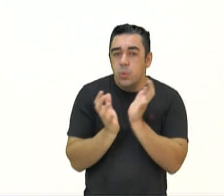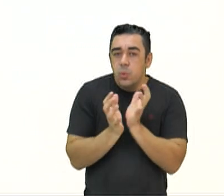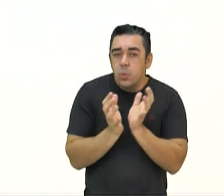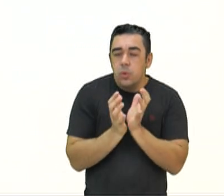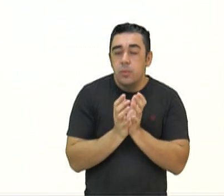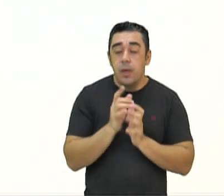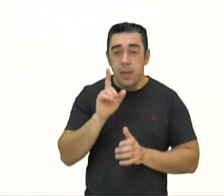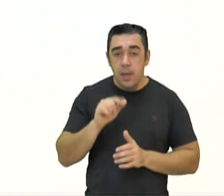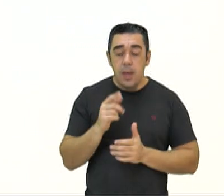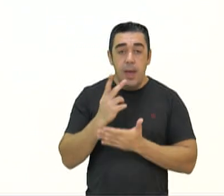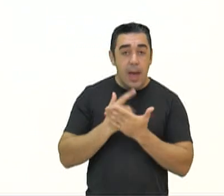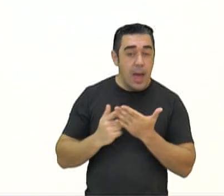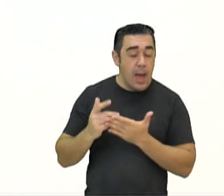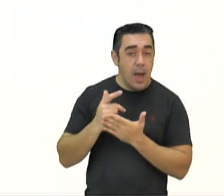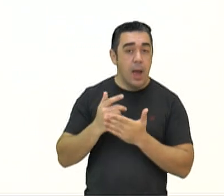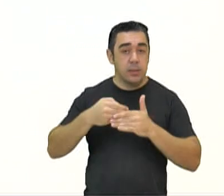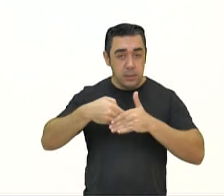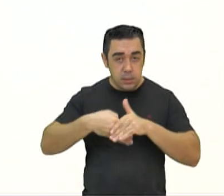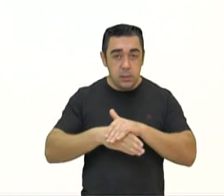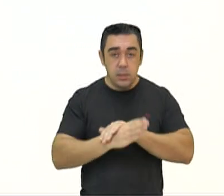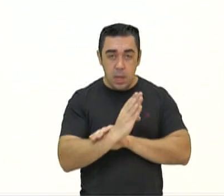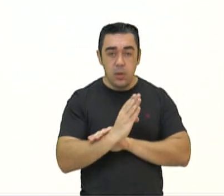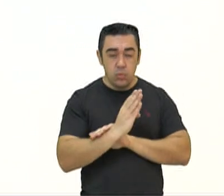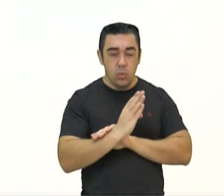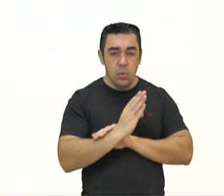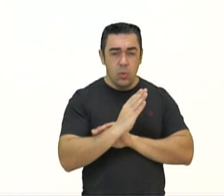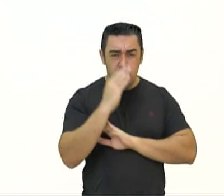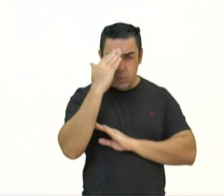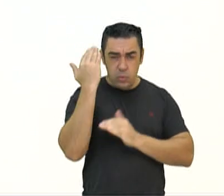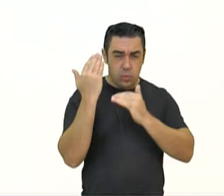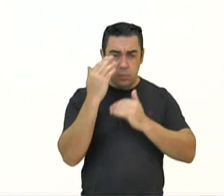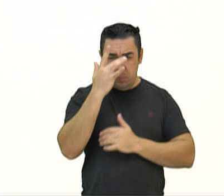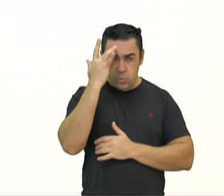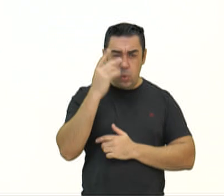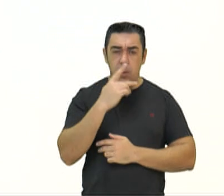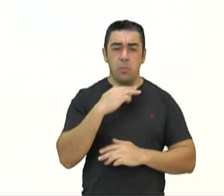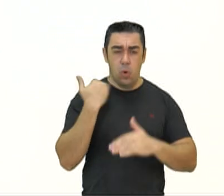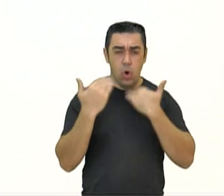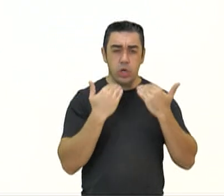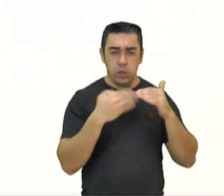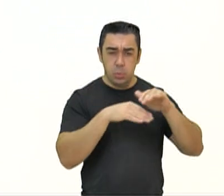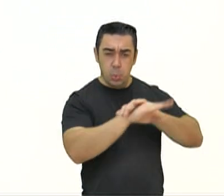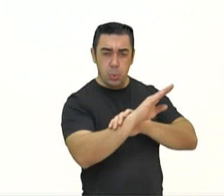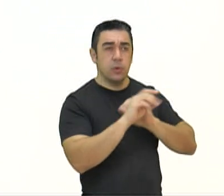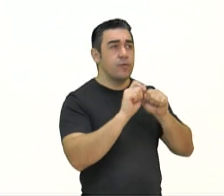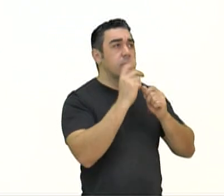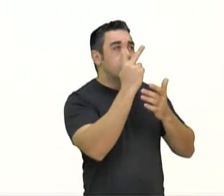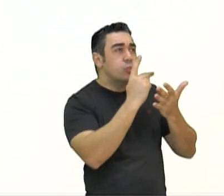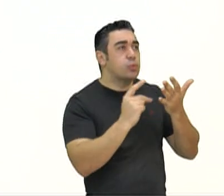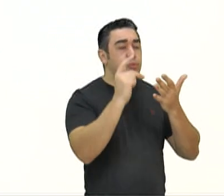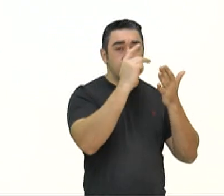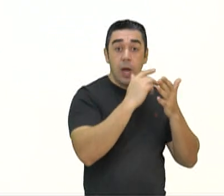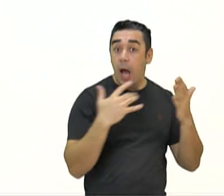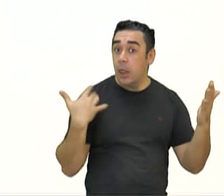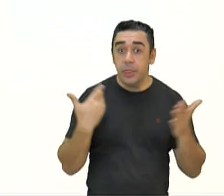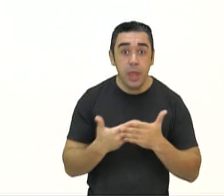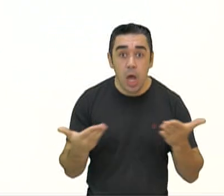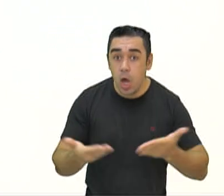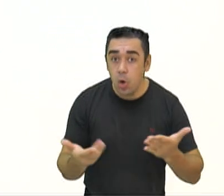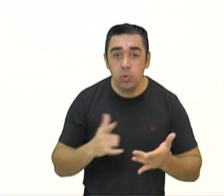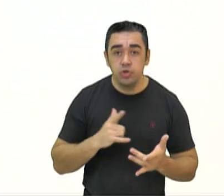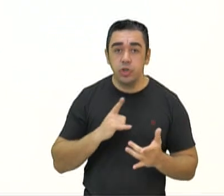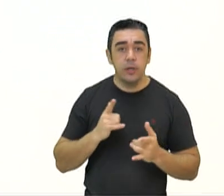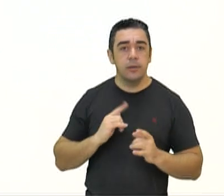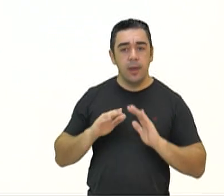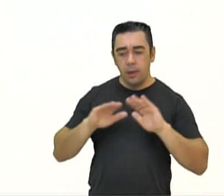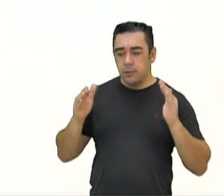das catatumbas, ela perpassou tempo, os desenhos, e permanecem até hoje, né? Você vai num cemitério, tem as